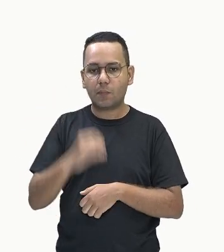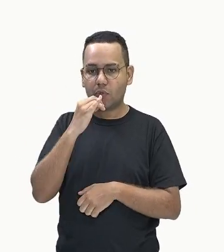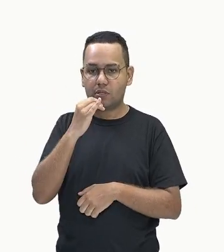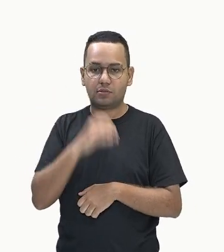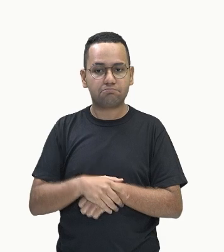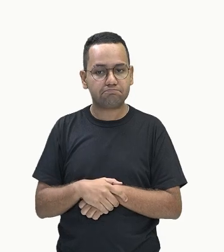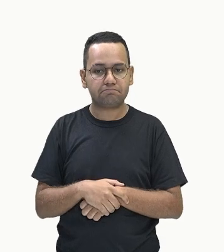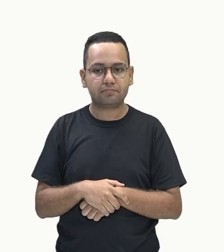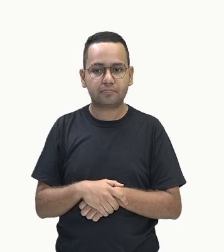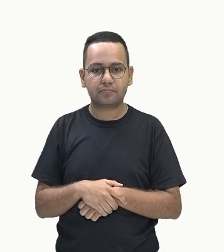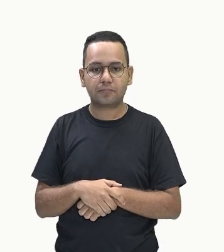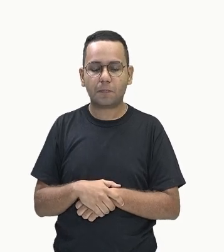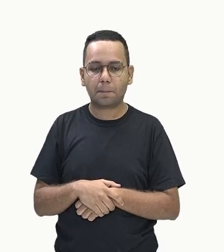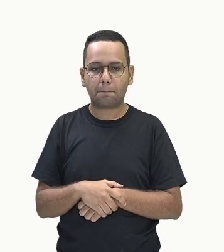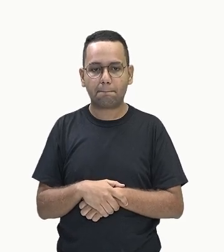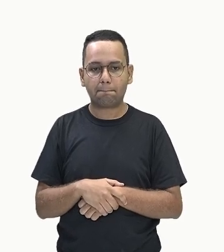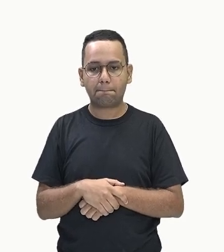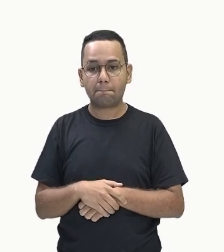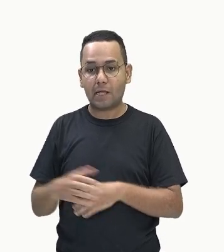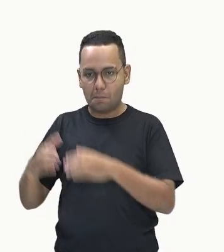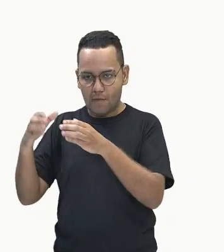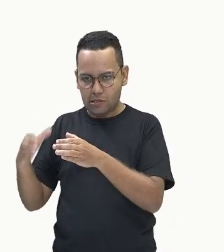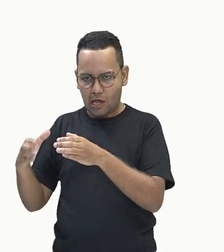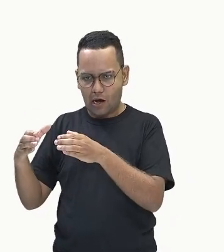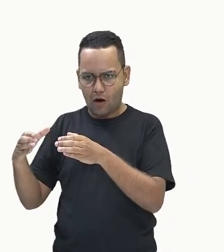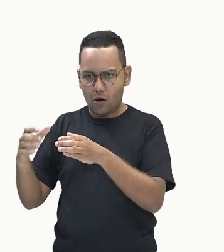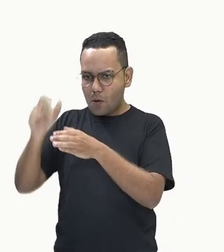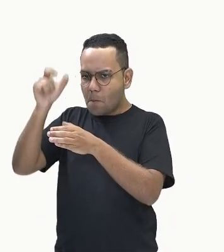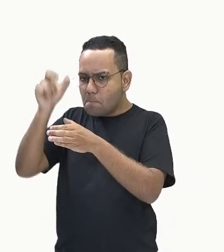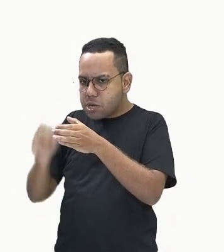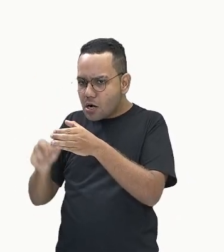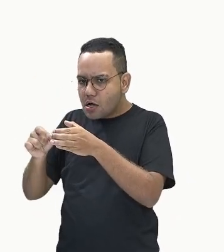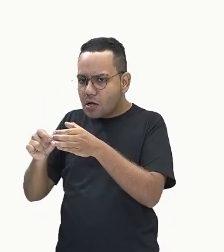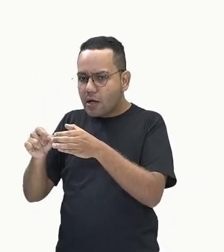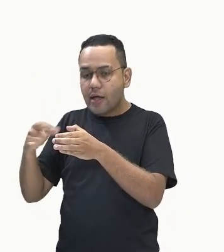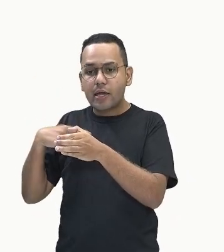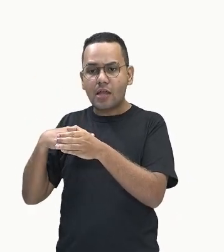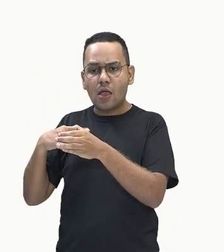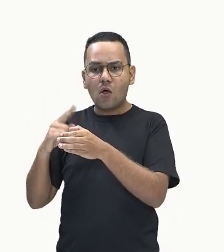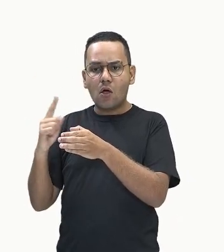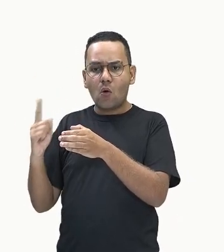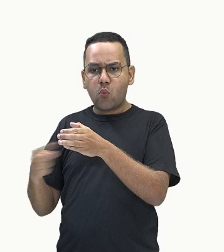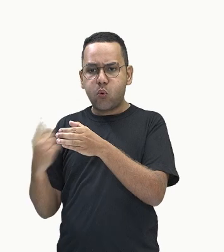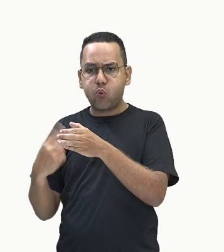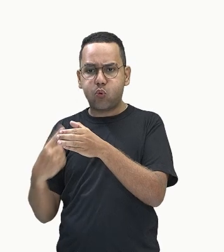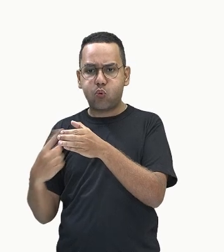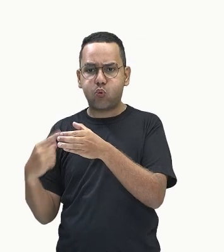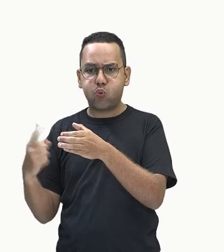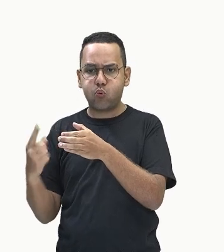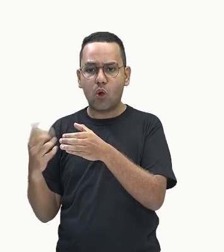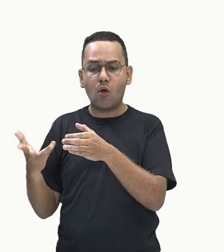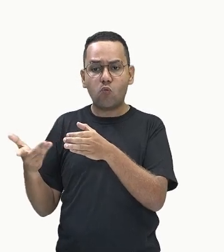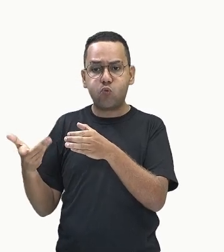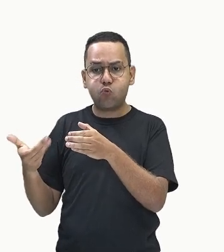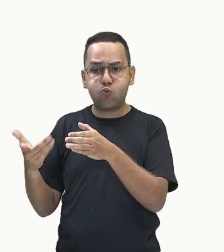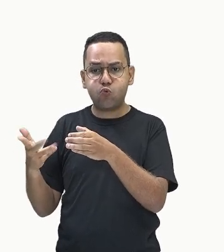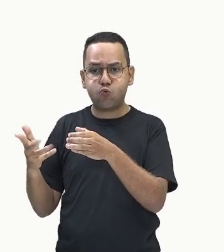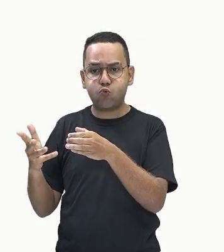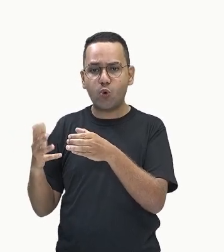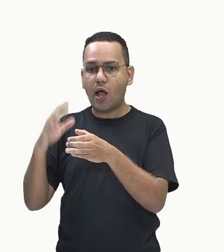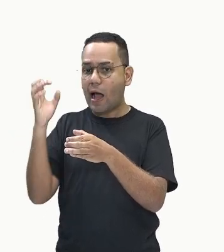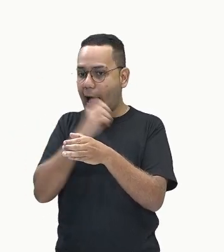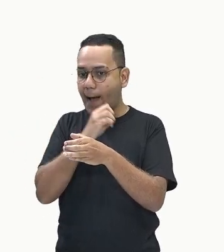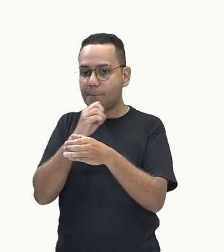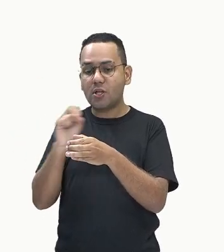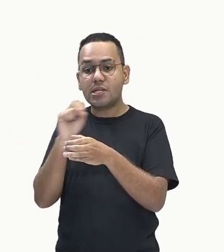um objeto, girar um líquido em altíssima velocidade, e tudo aquilo que for mais pesado vai se concentrar no fundo do tubo,